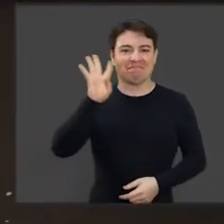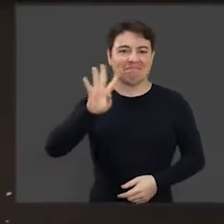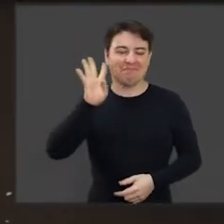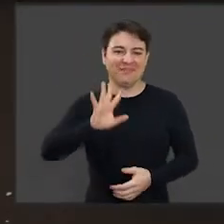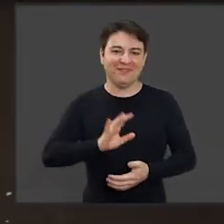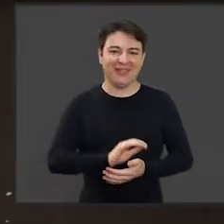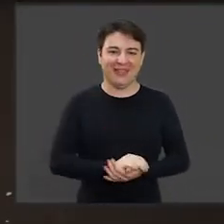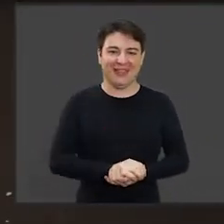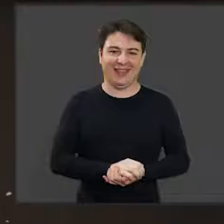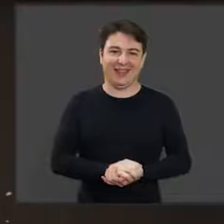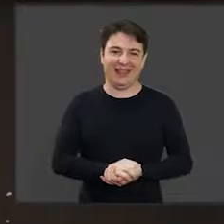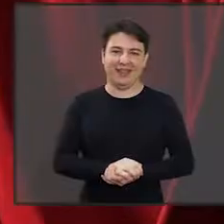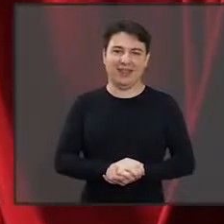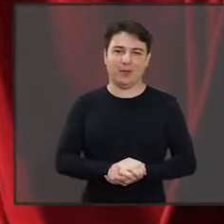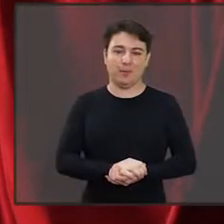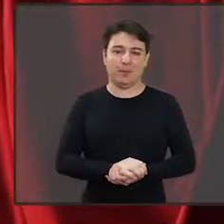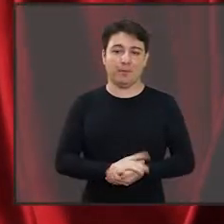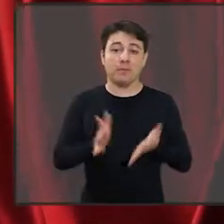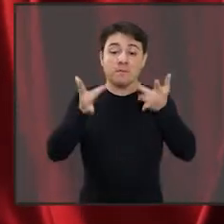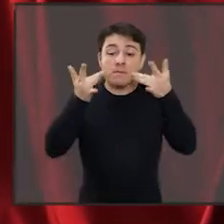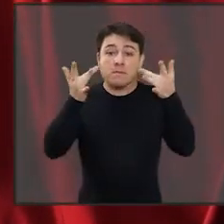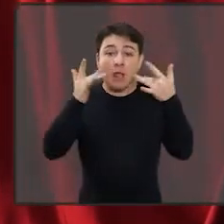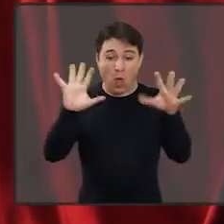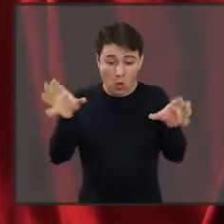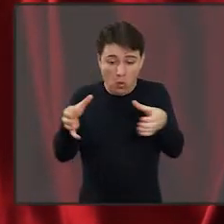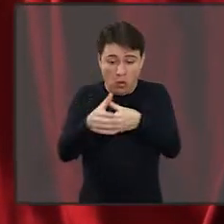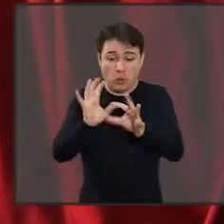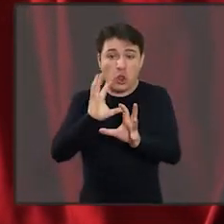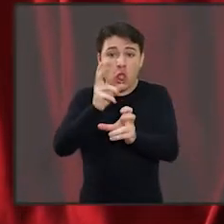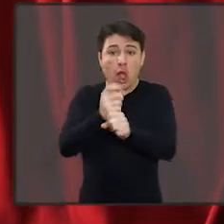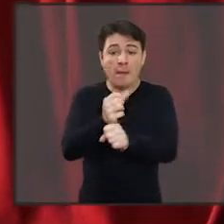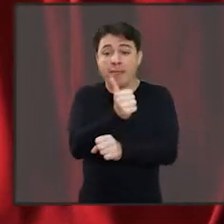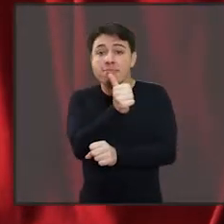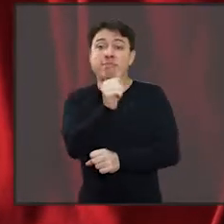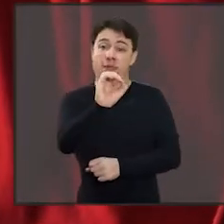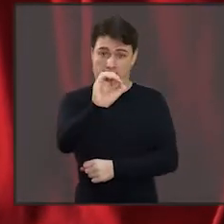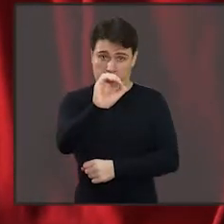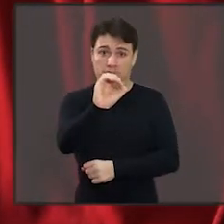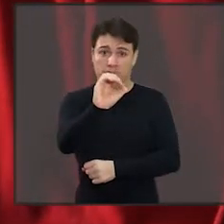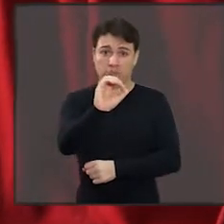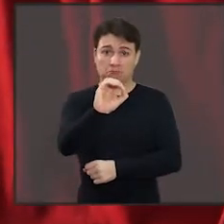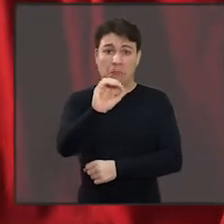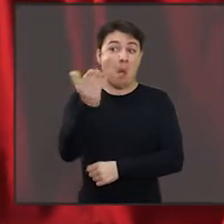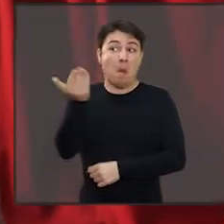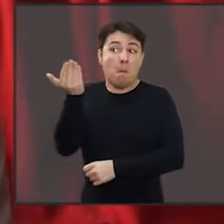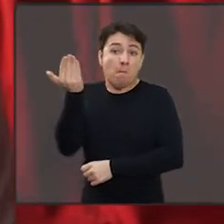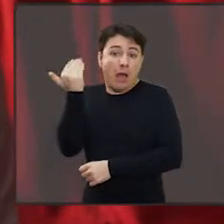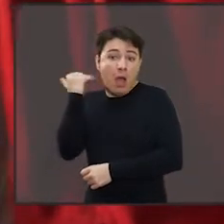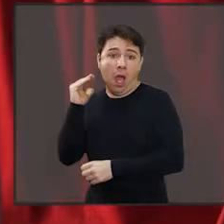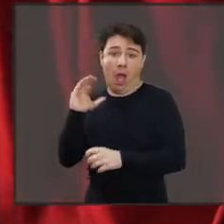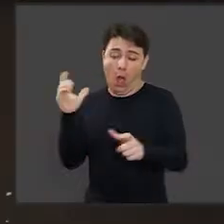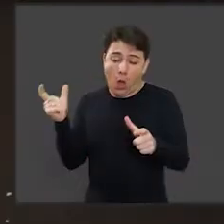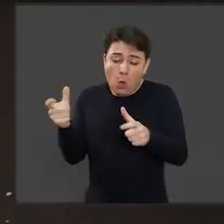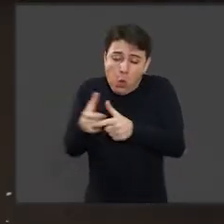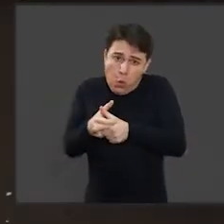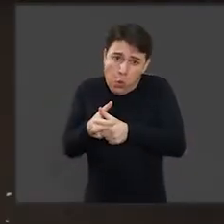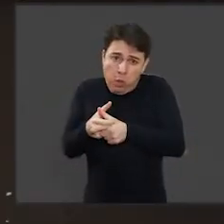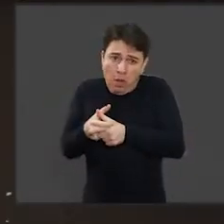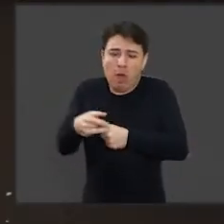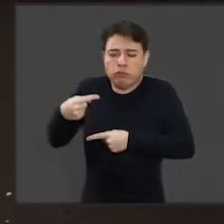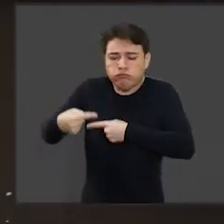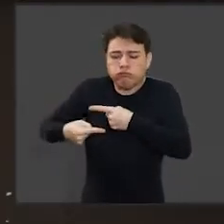e está rolando bem legal. Na companhia de teatro, nós somos hoje em 10, né? A